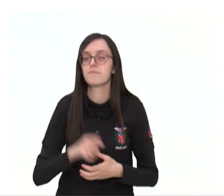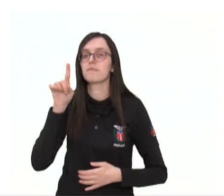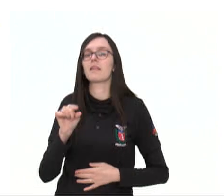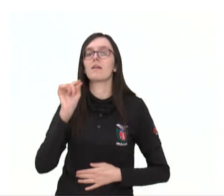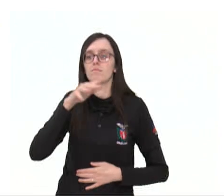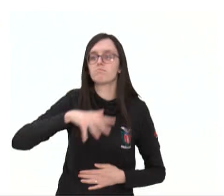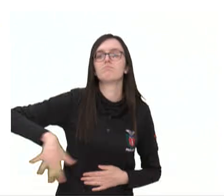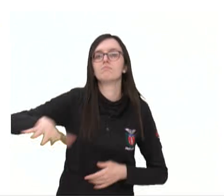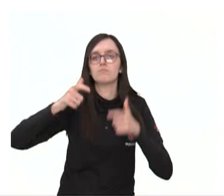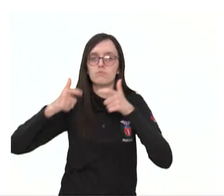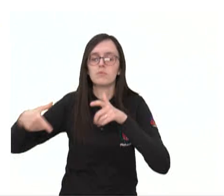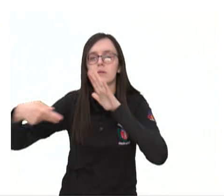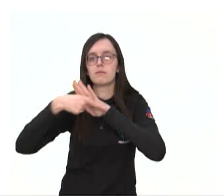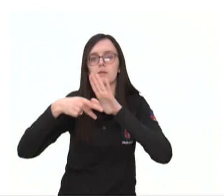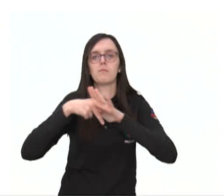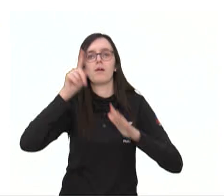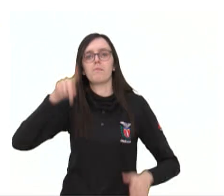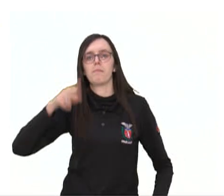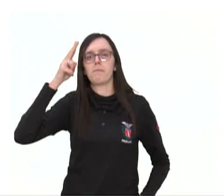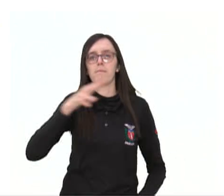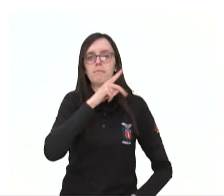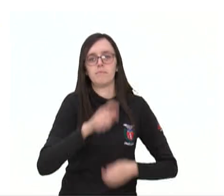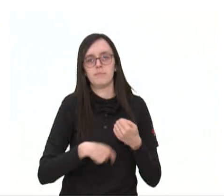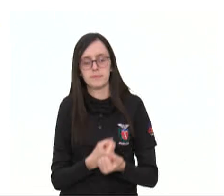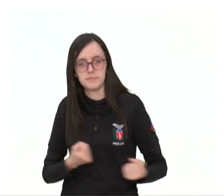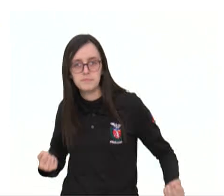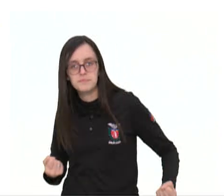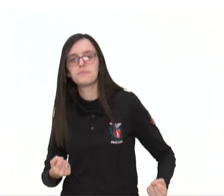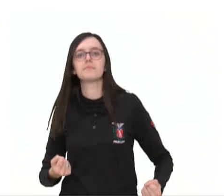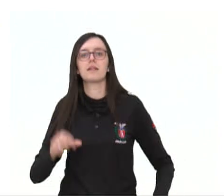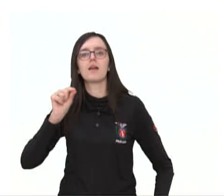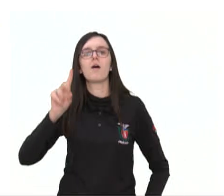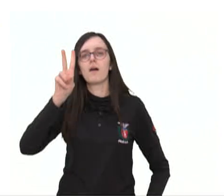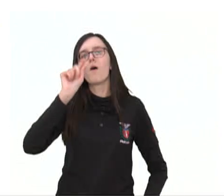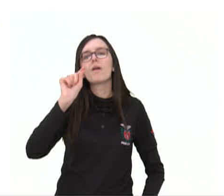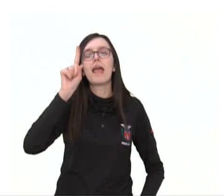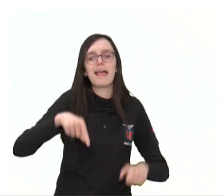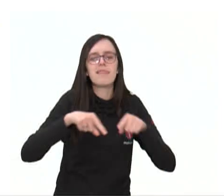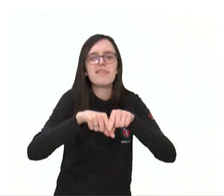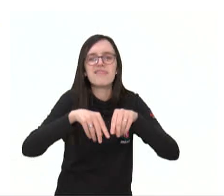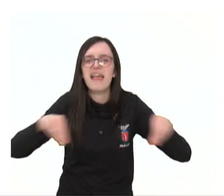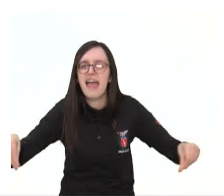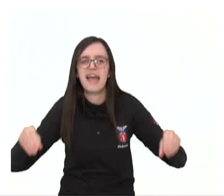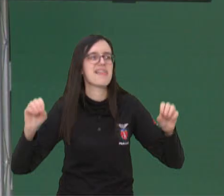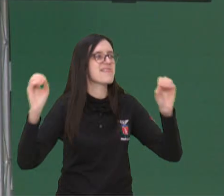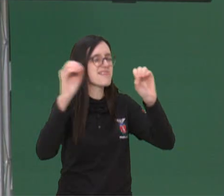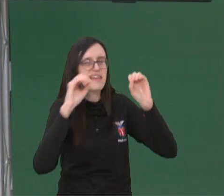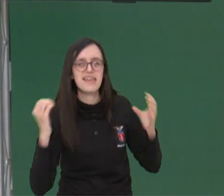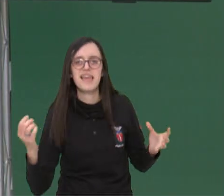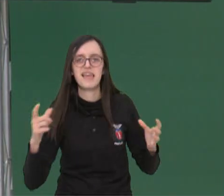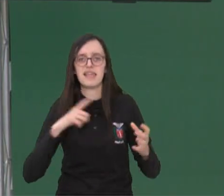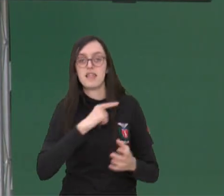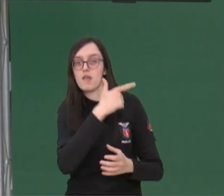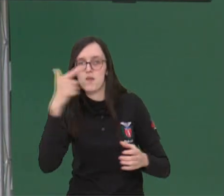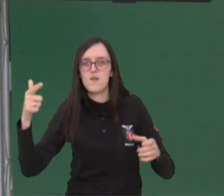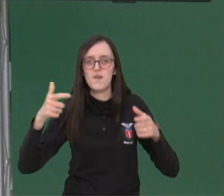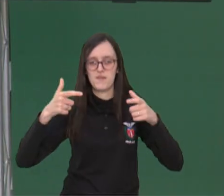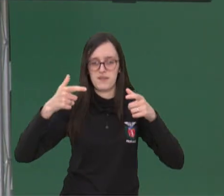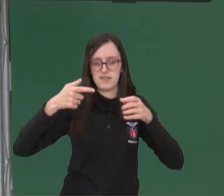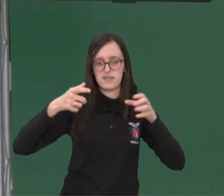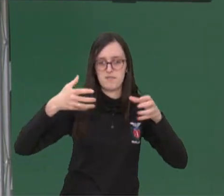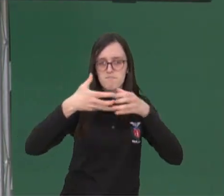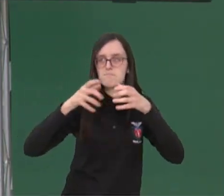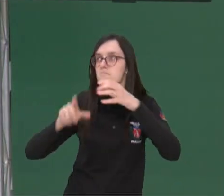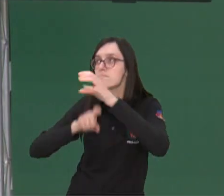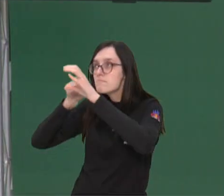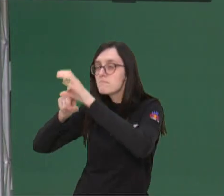das missões jesuíticas. Lembra da Terra de Ninguém, Colônia de Sacramento? Boa! Nossa